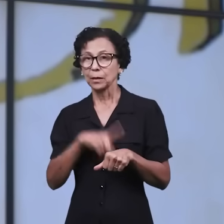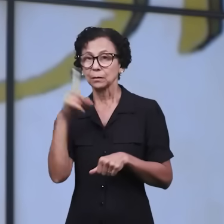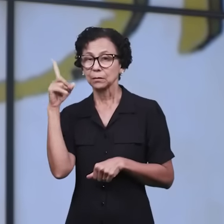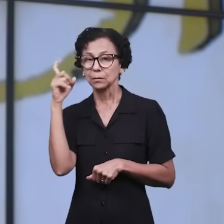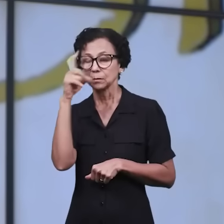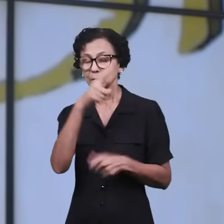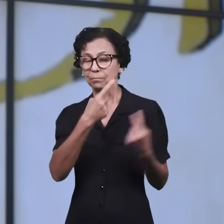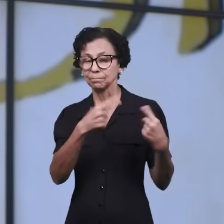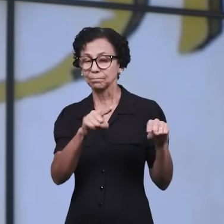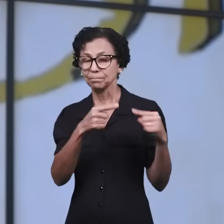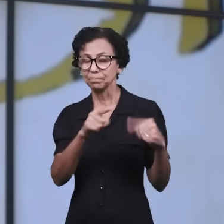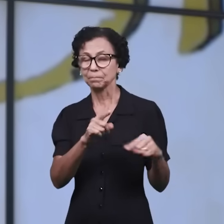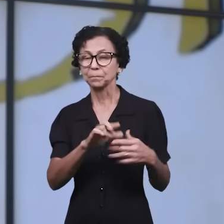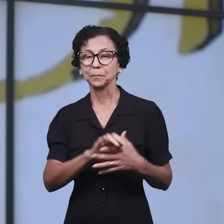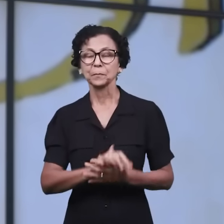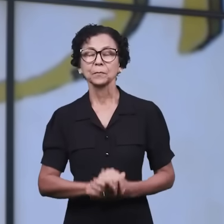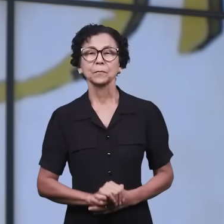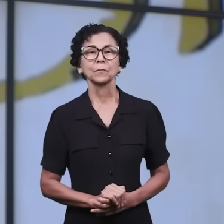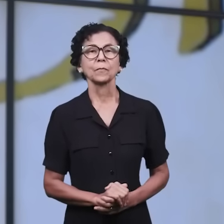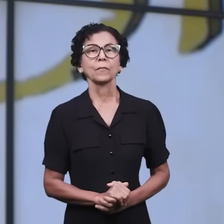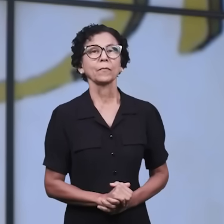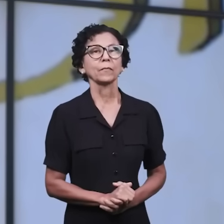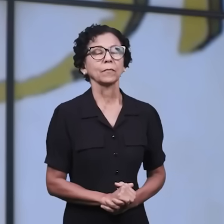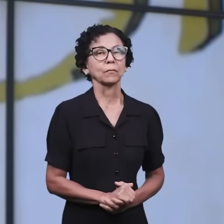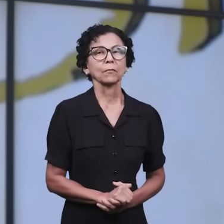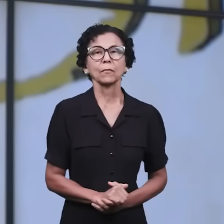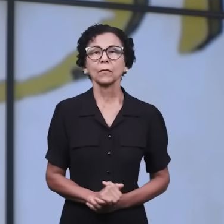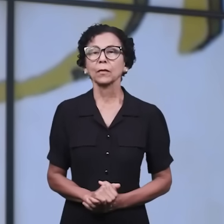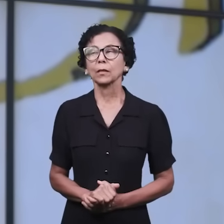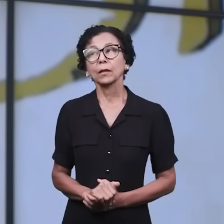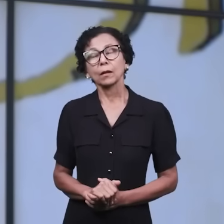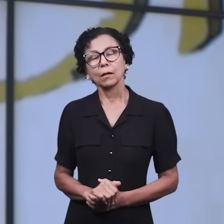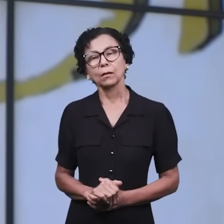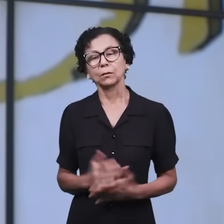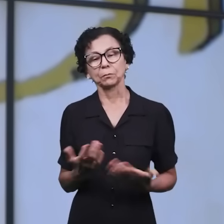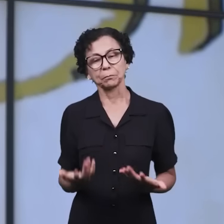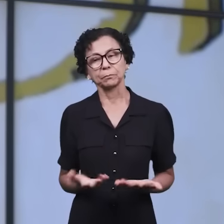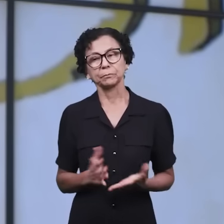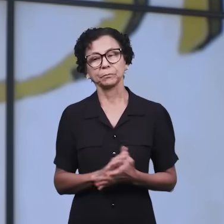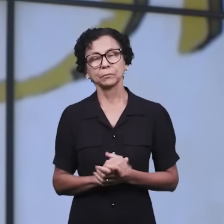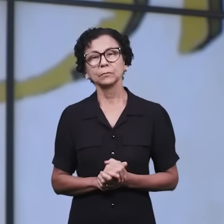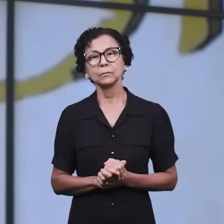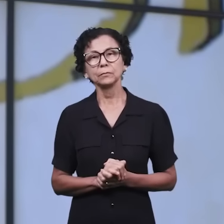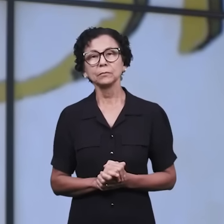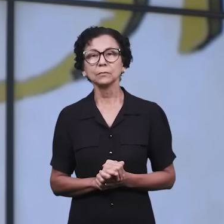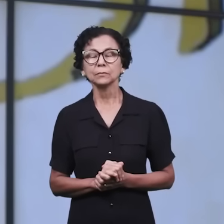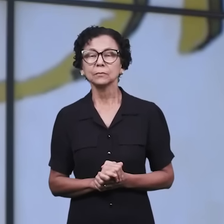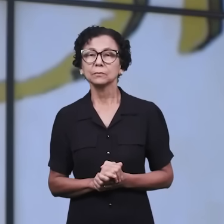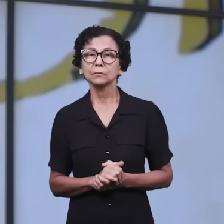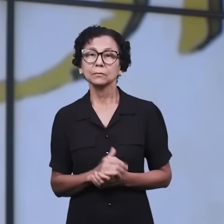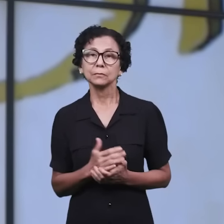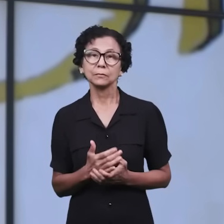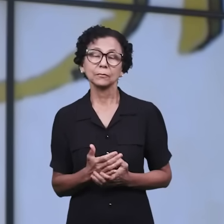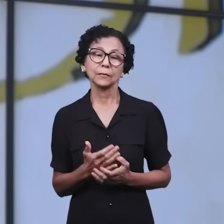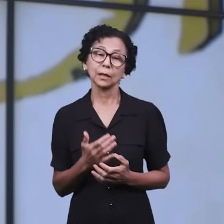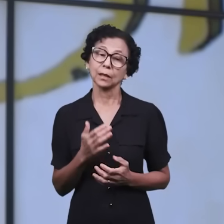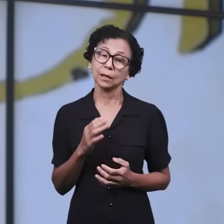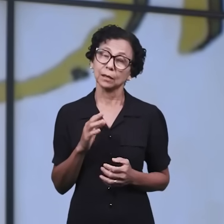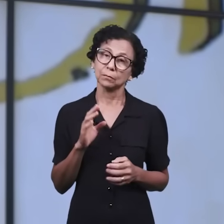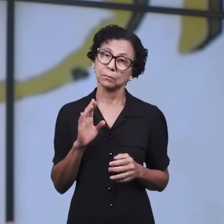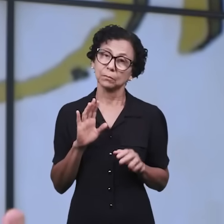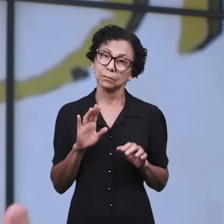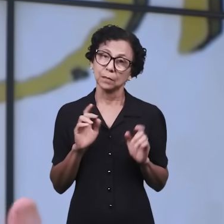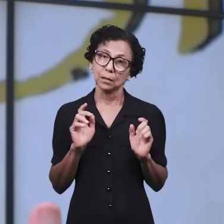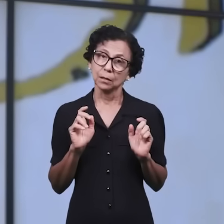dela, porque pode chegar uma hora que nós não vamos ter nem a condição de abrir e de ter a palavra, mas ela precisa estar guardada no nosso